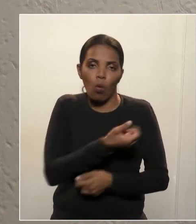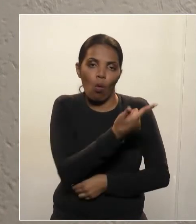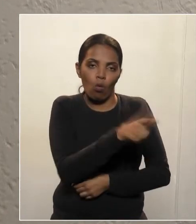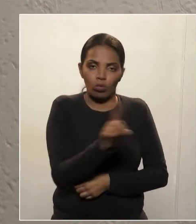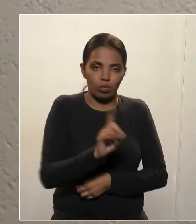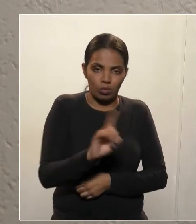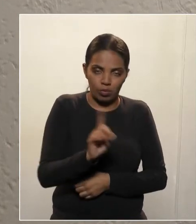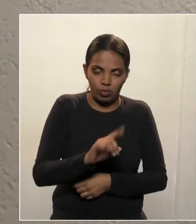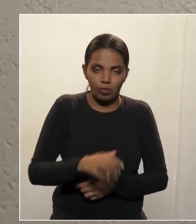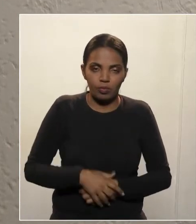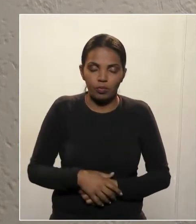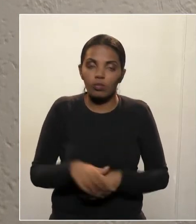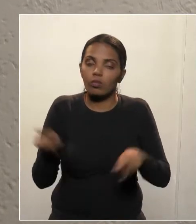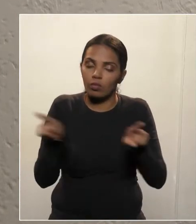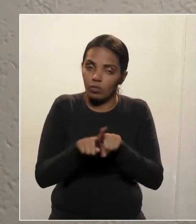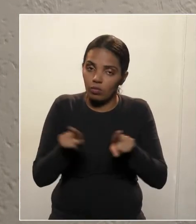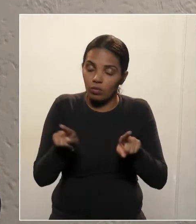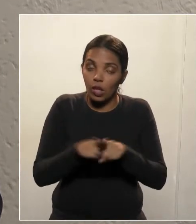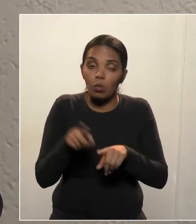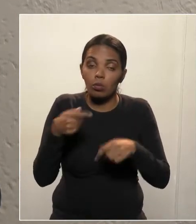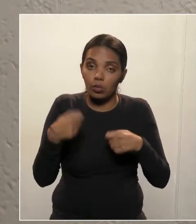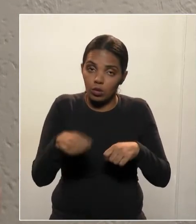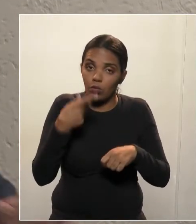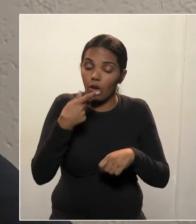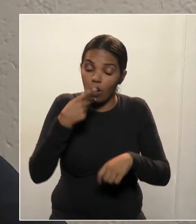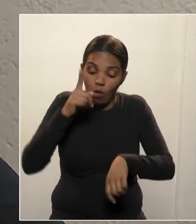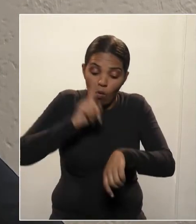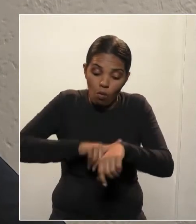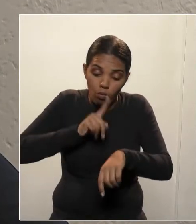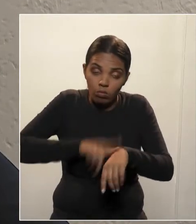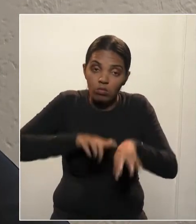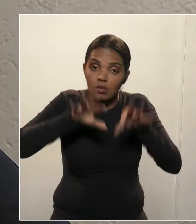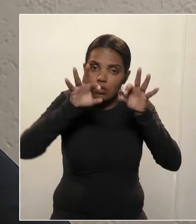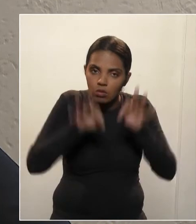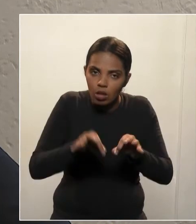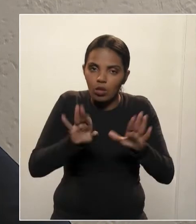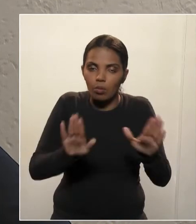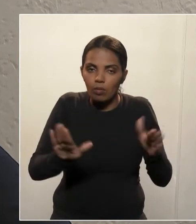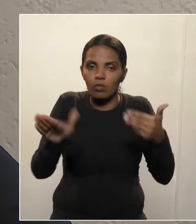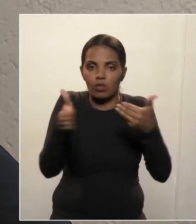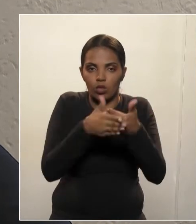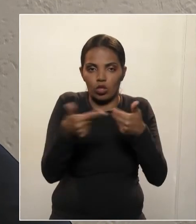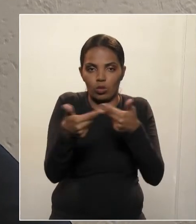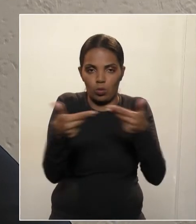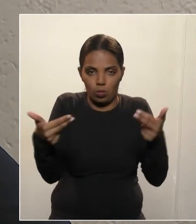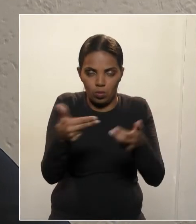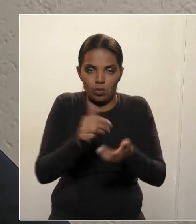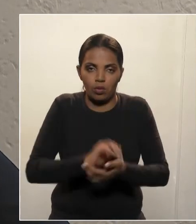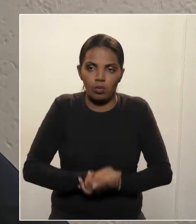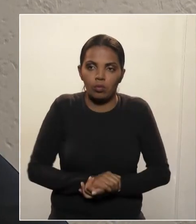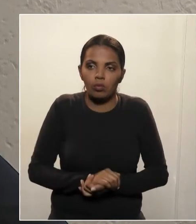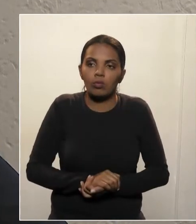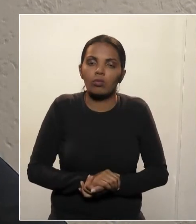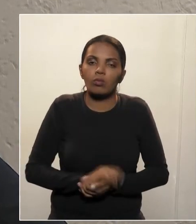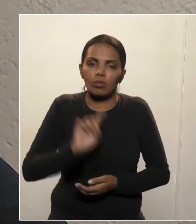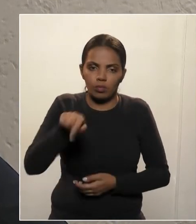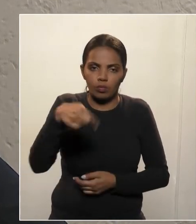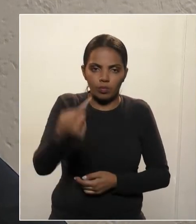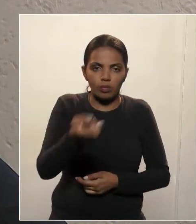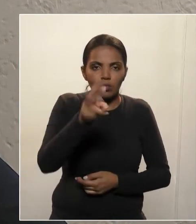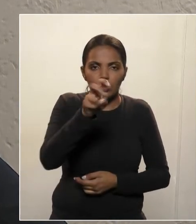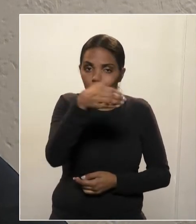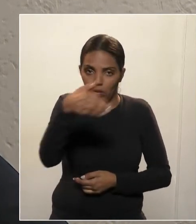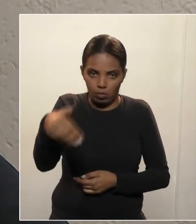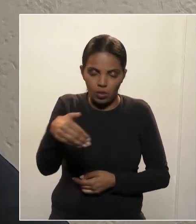E aí encerro reforçando que é preciso saber a hora exata de agir no fechamento das instituições. Logo mais às 5h30, o governador do Estado